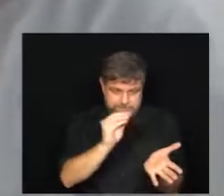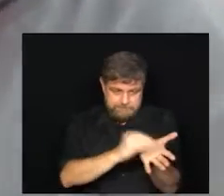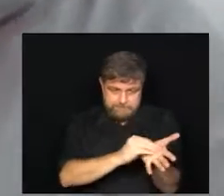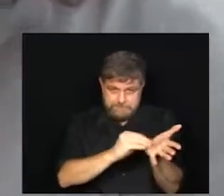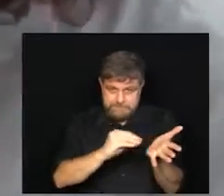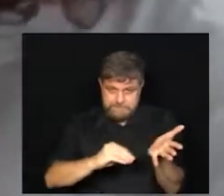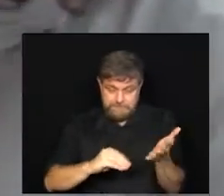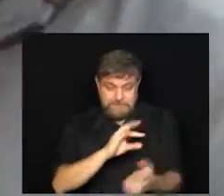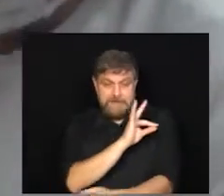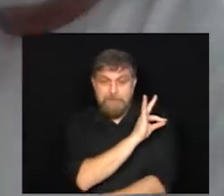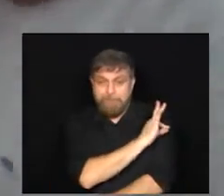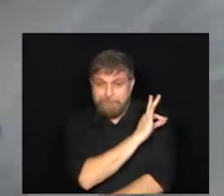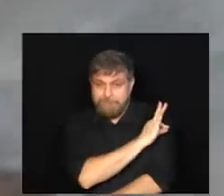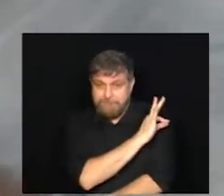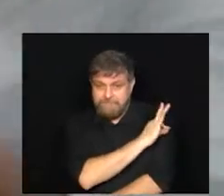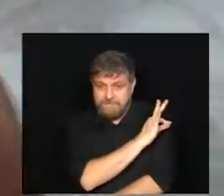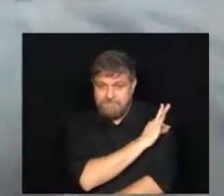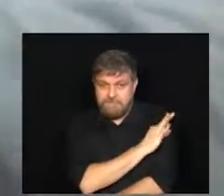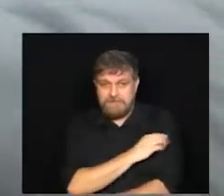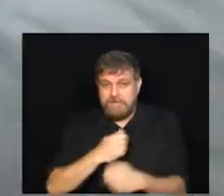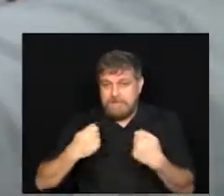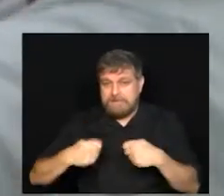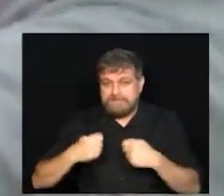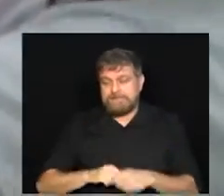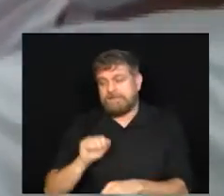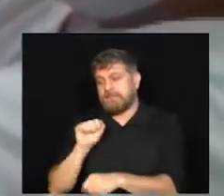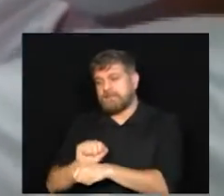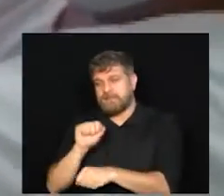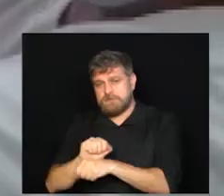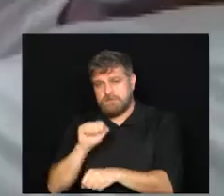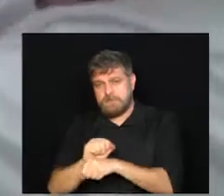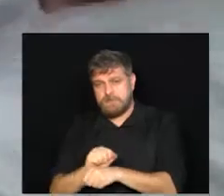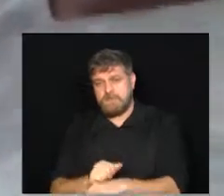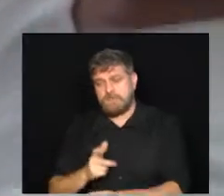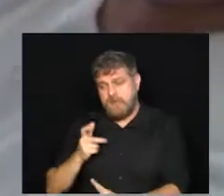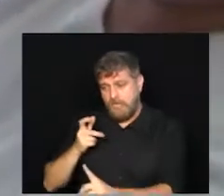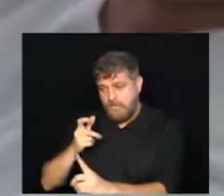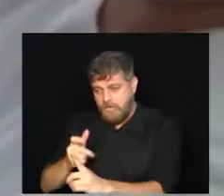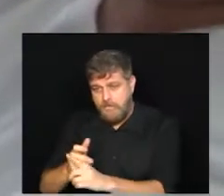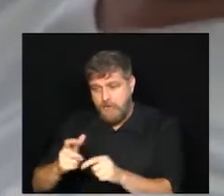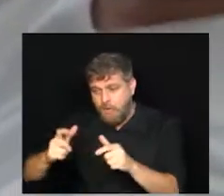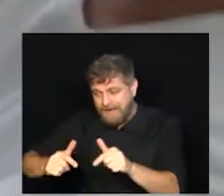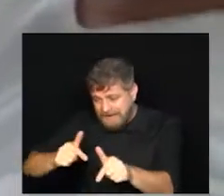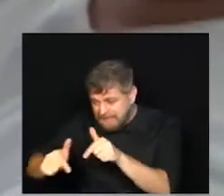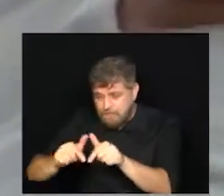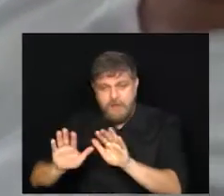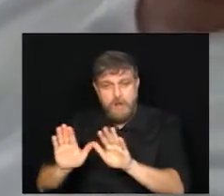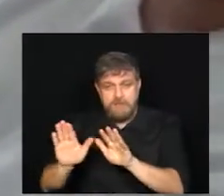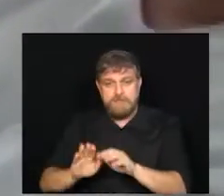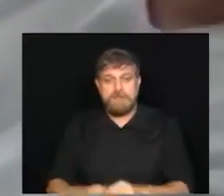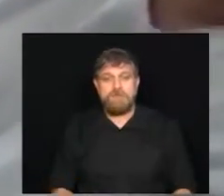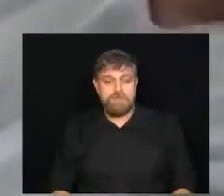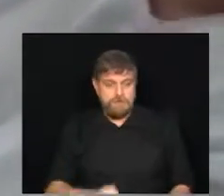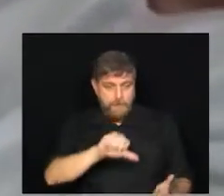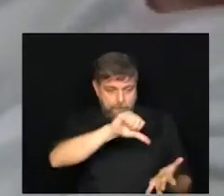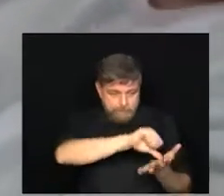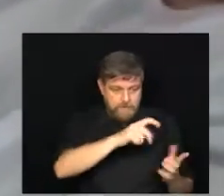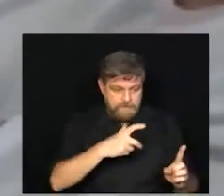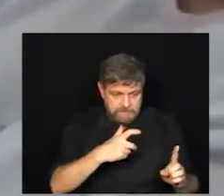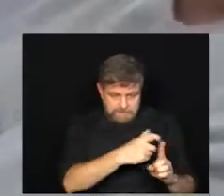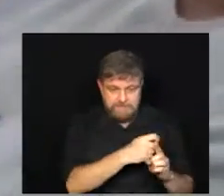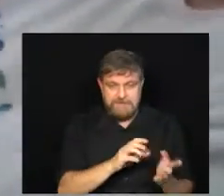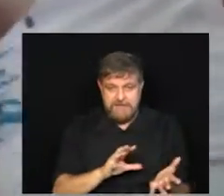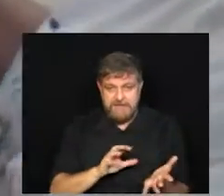pela prefeitura. Não precisa ficar aguardando que a vacina vá até o local de trabalho. E aí esse agendamento pode ser feito através